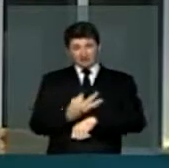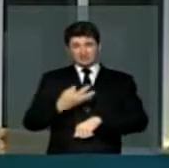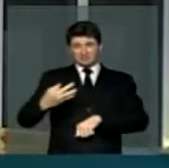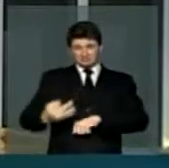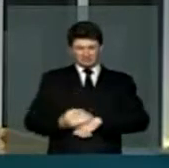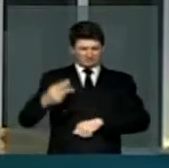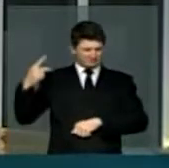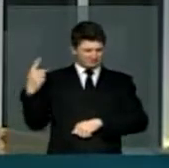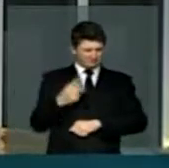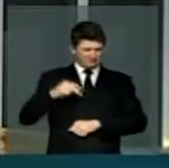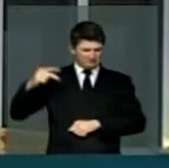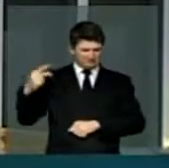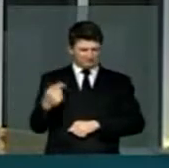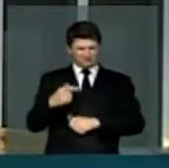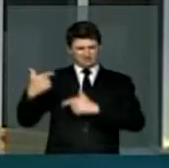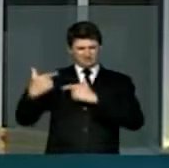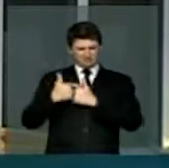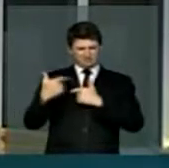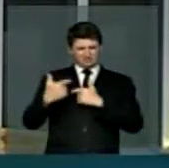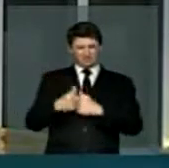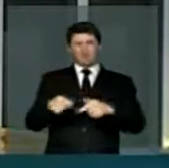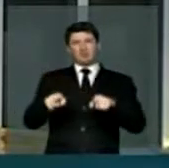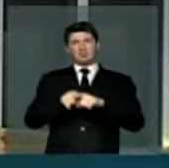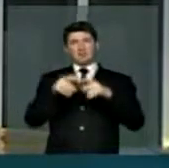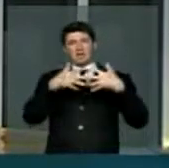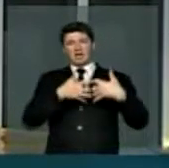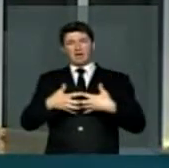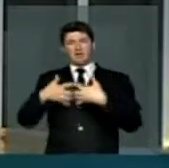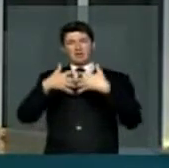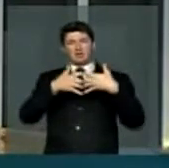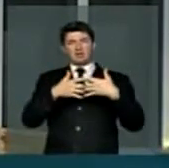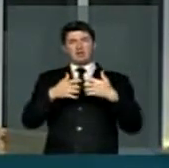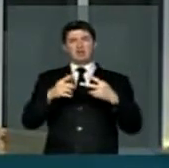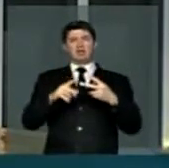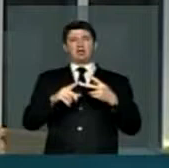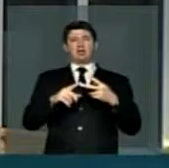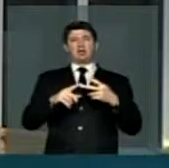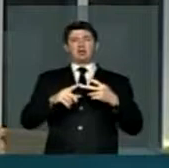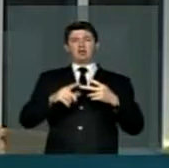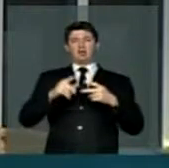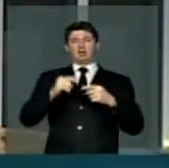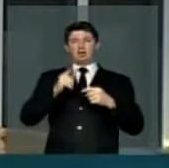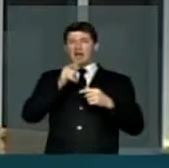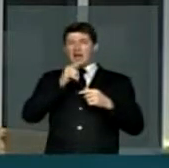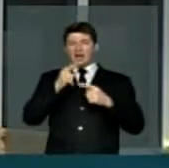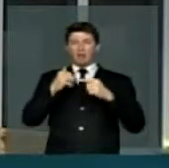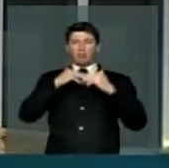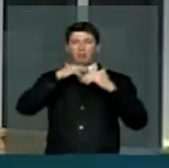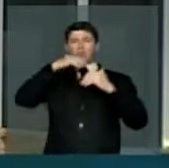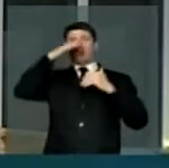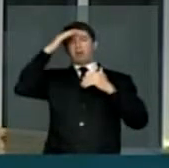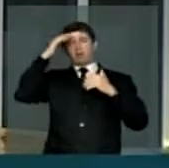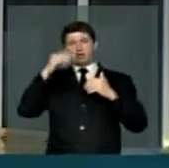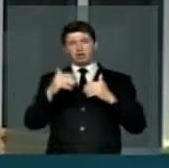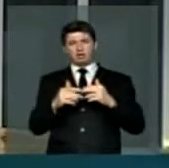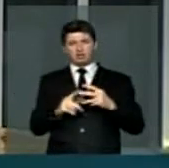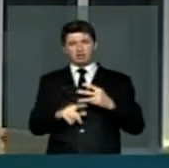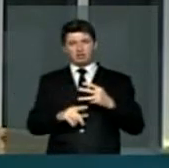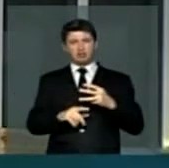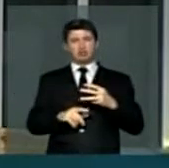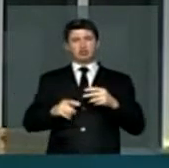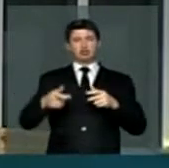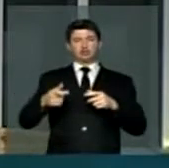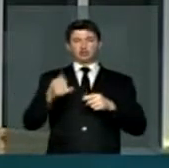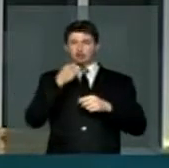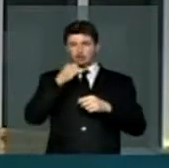e constantes como pau de arara, queimaduras, choques e afogamentos sem perder a cabeça e partir